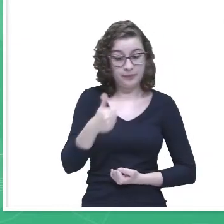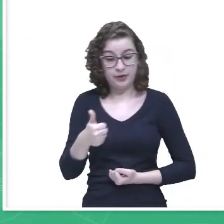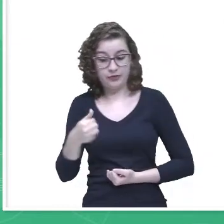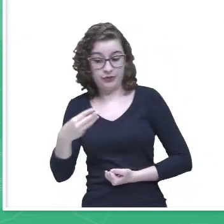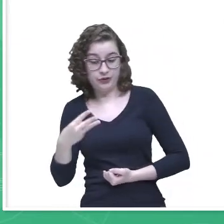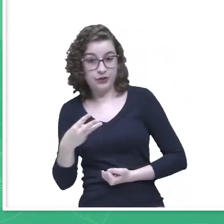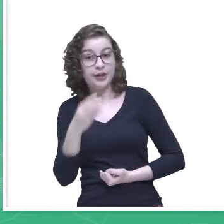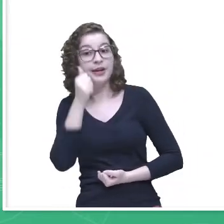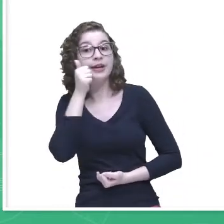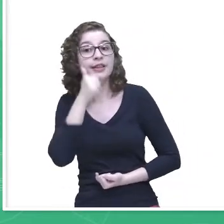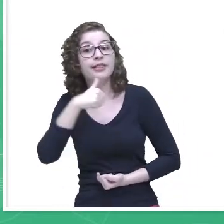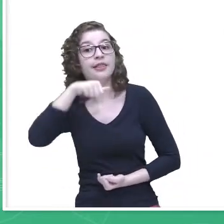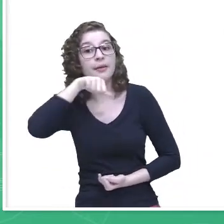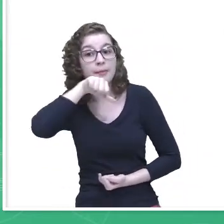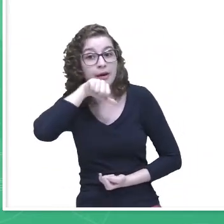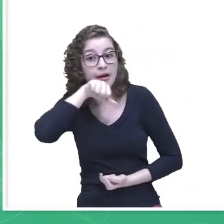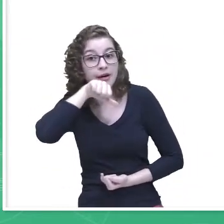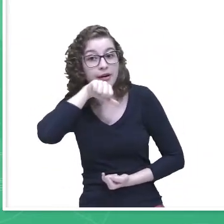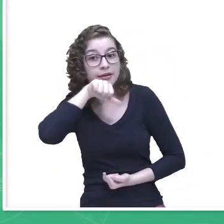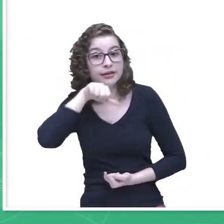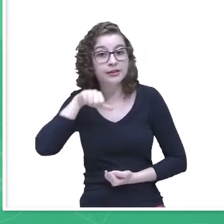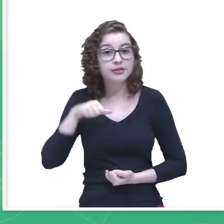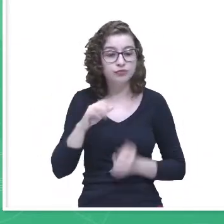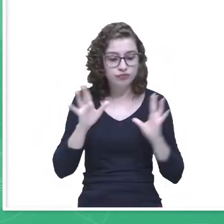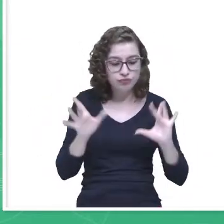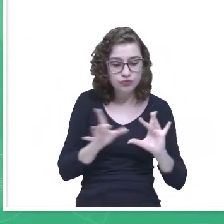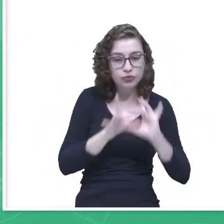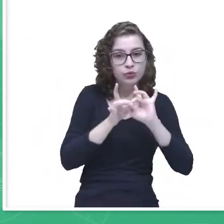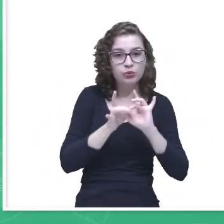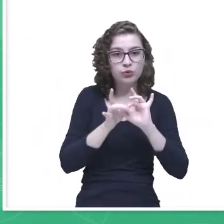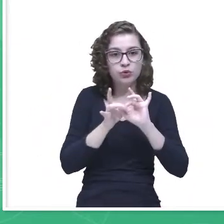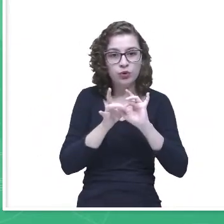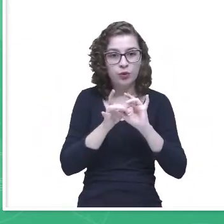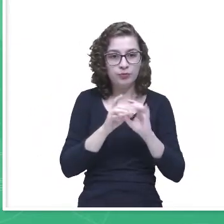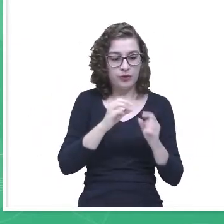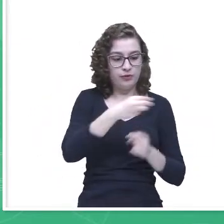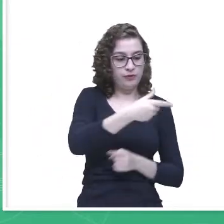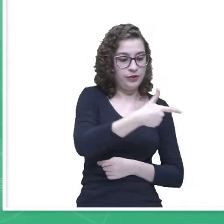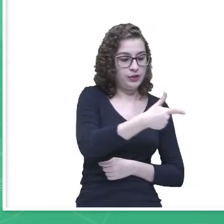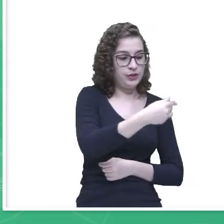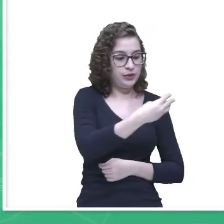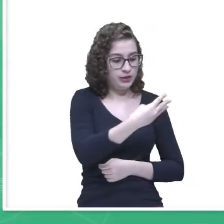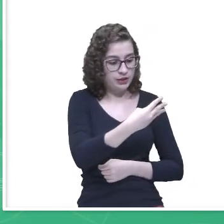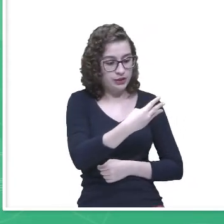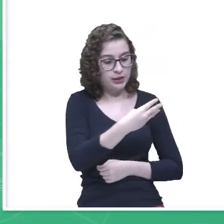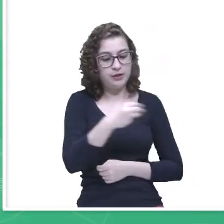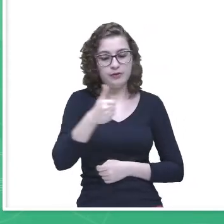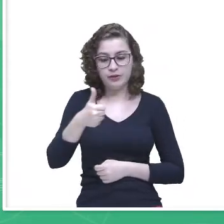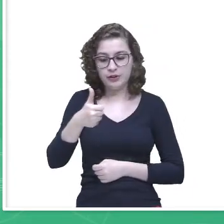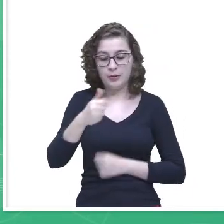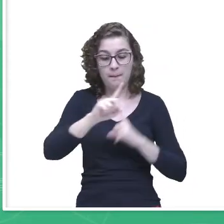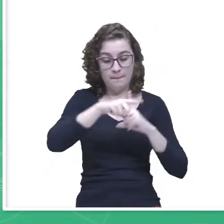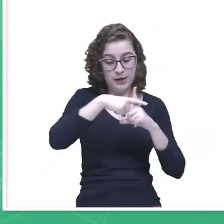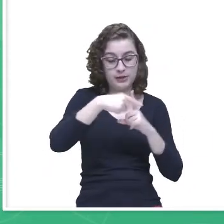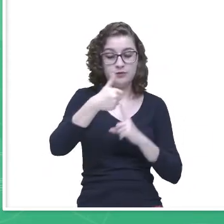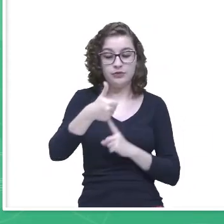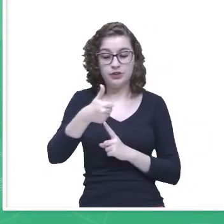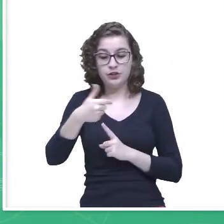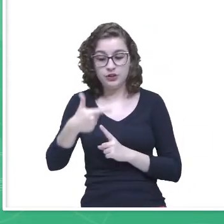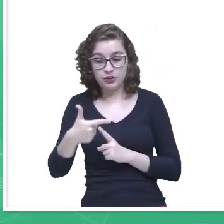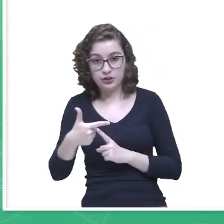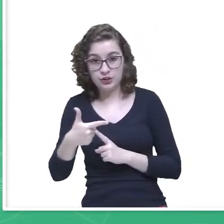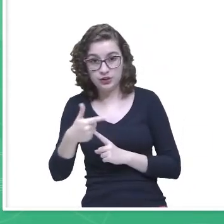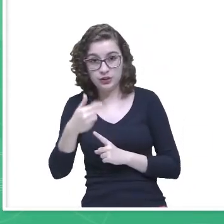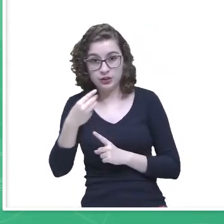cromossomos você herdou de sua mamãe, ok? Aí a gente fala que são 23 pares ou